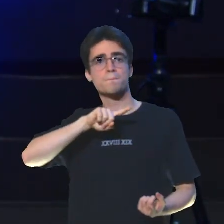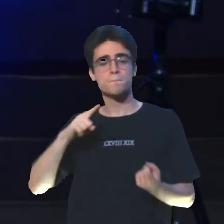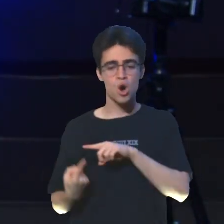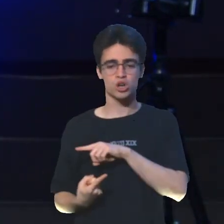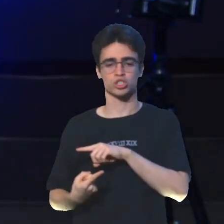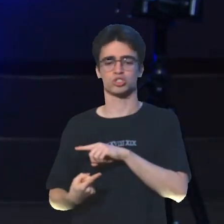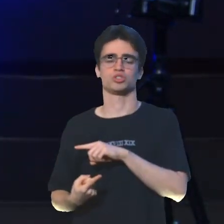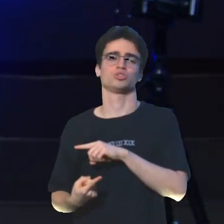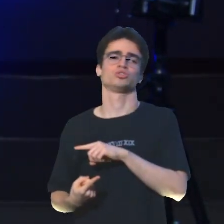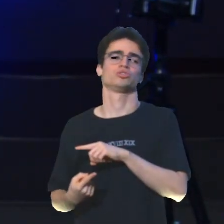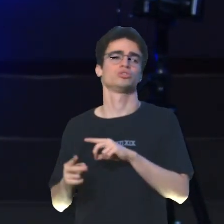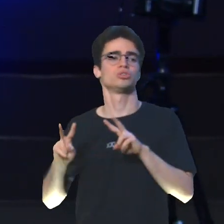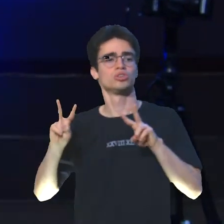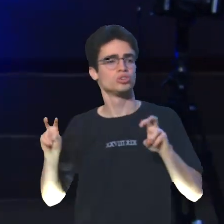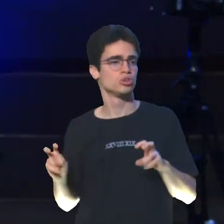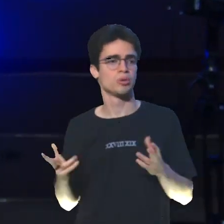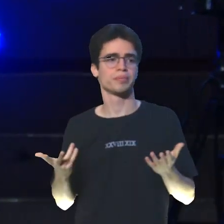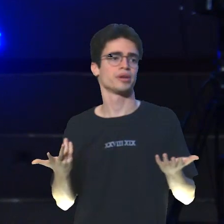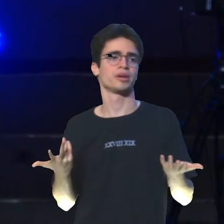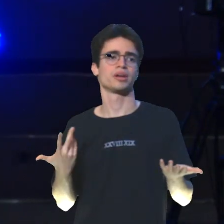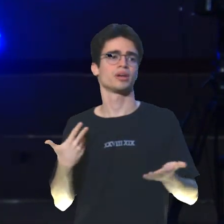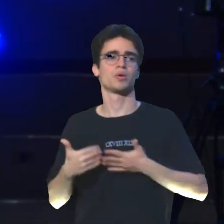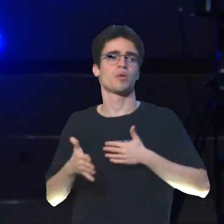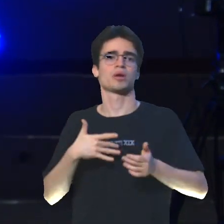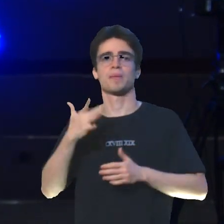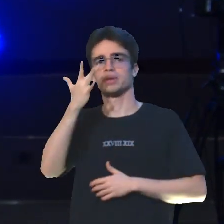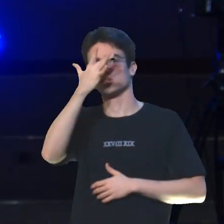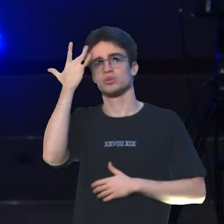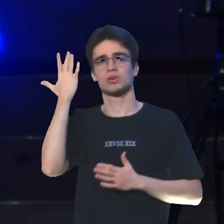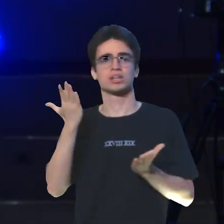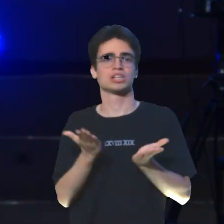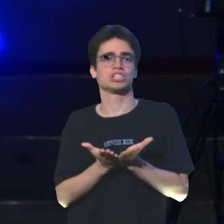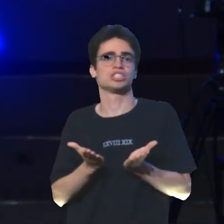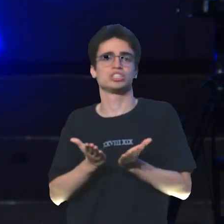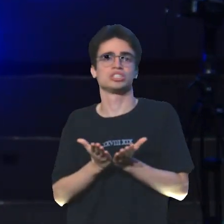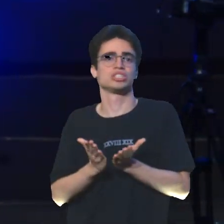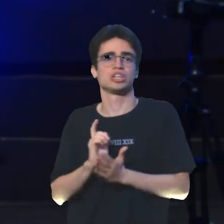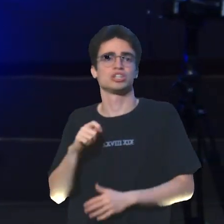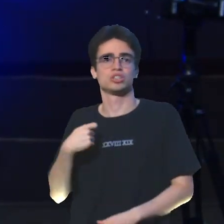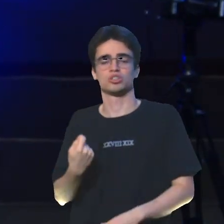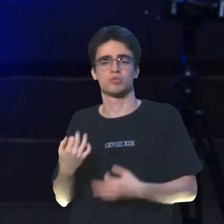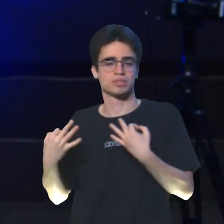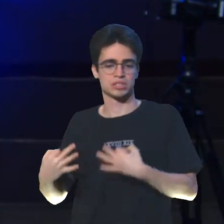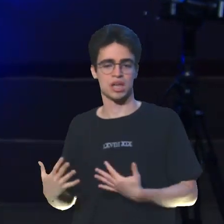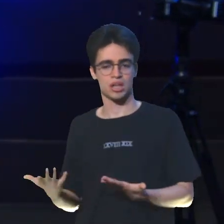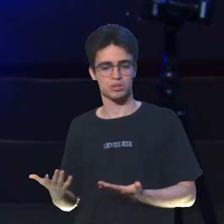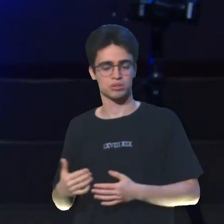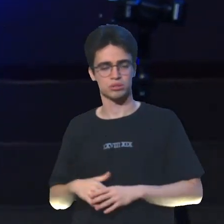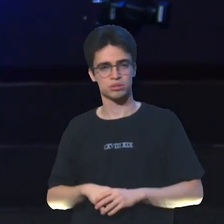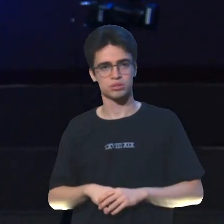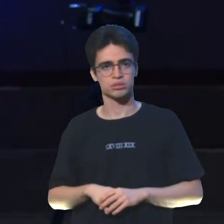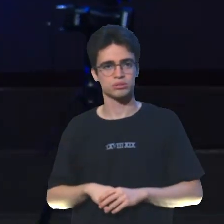que qualquer cristão considera certo.